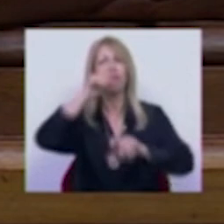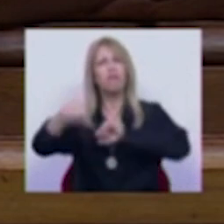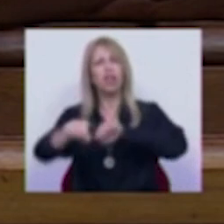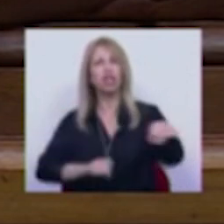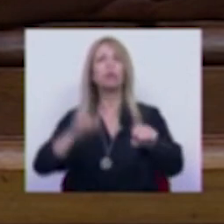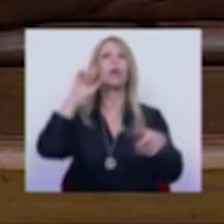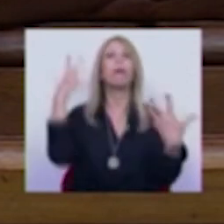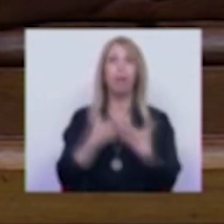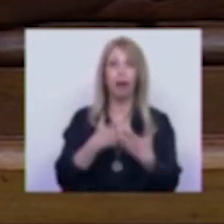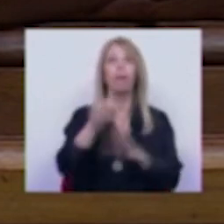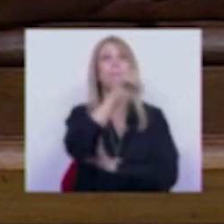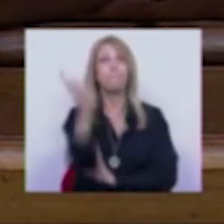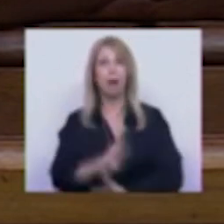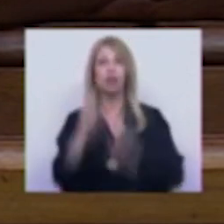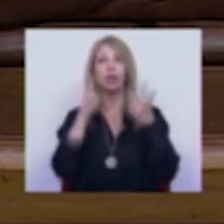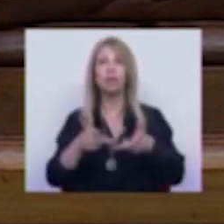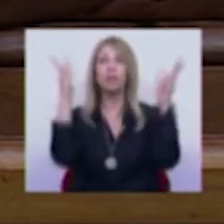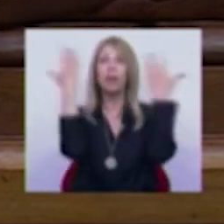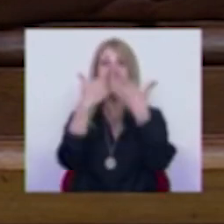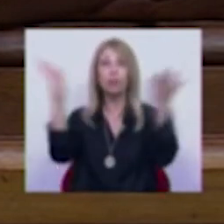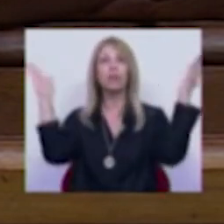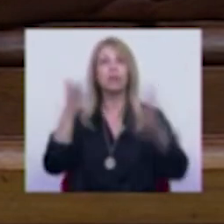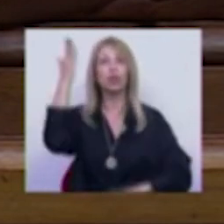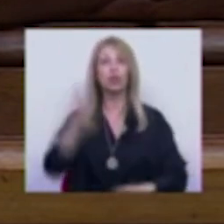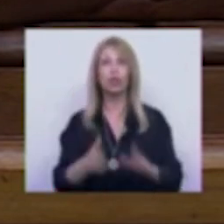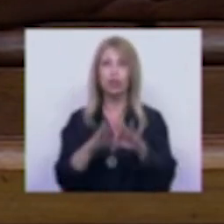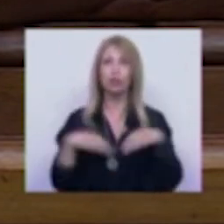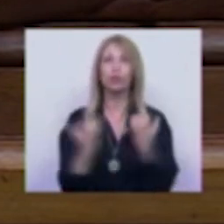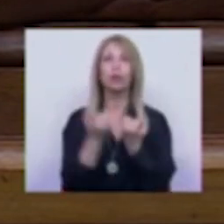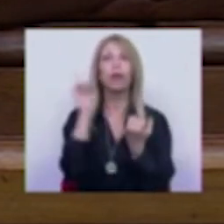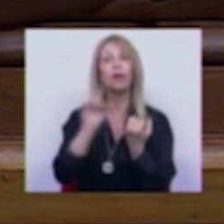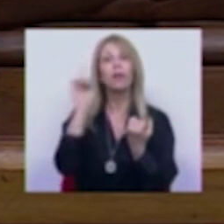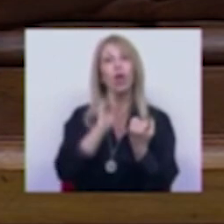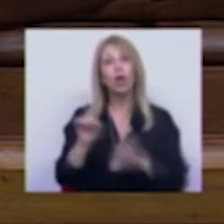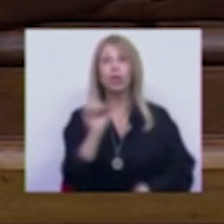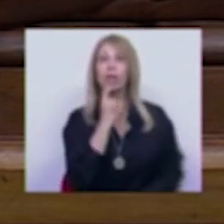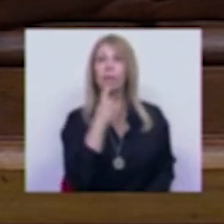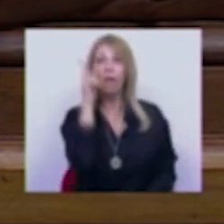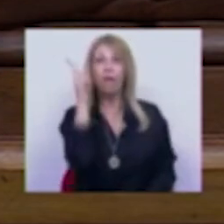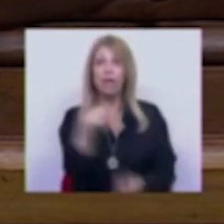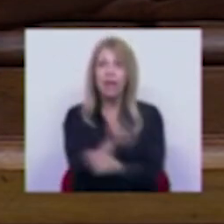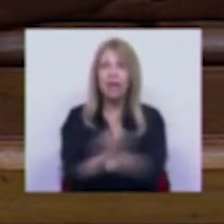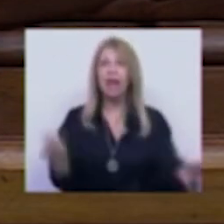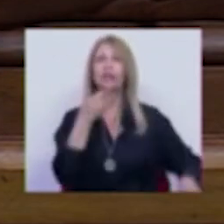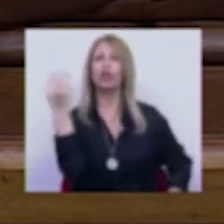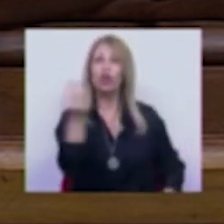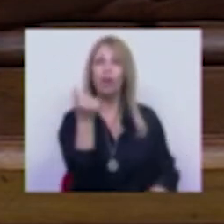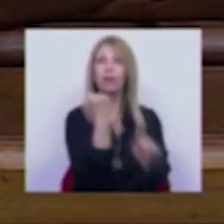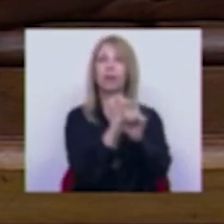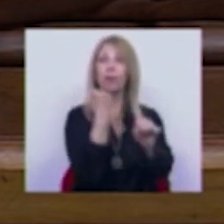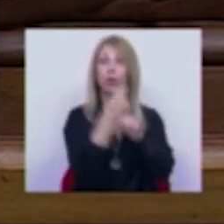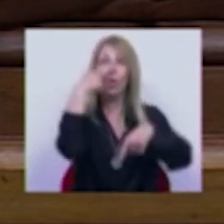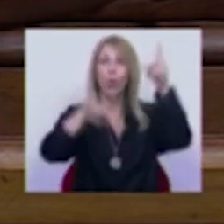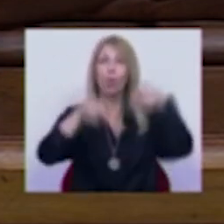a liberdade, a democracia, a justiça social, pelos valores de Abril na vida das crianças, dos jovens, dos trabalhadores, do